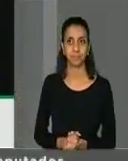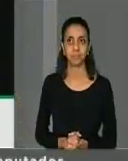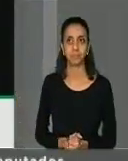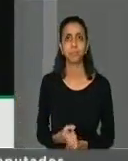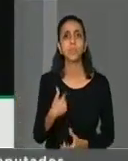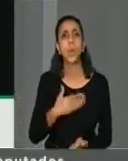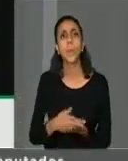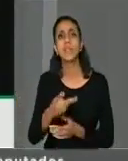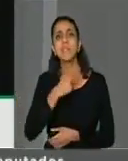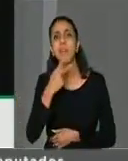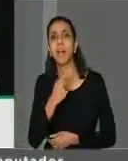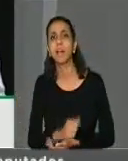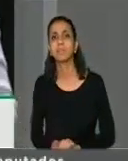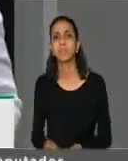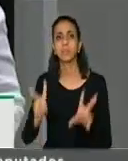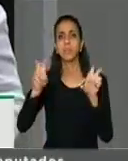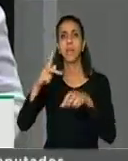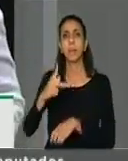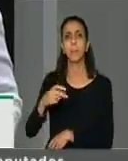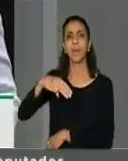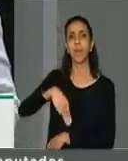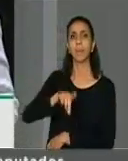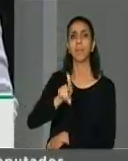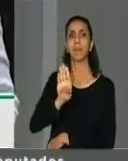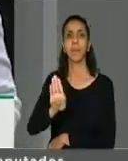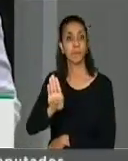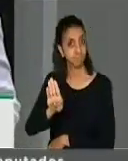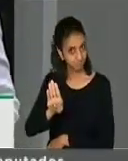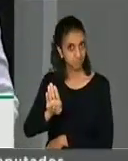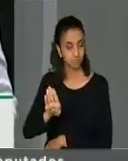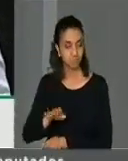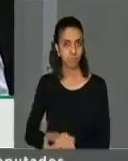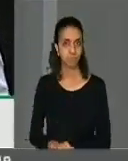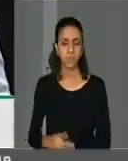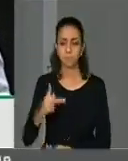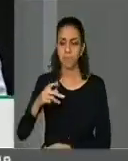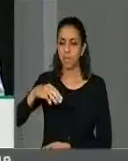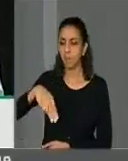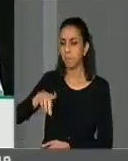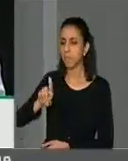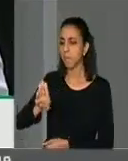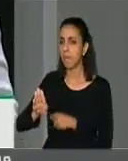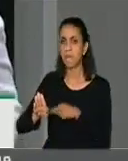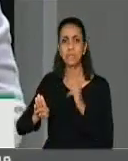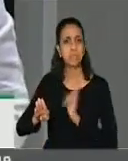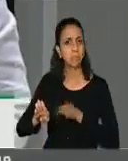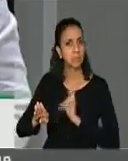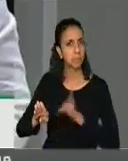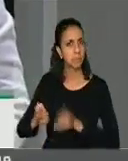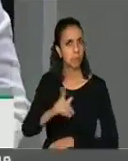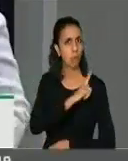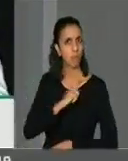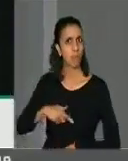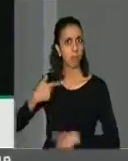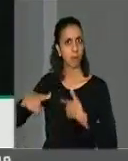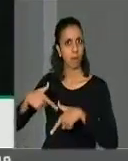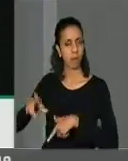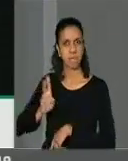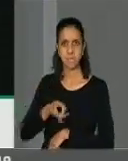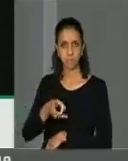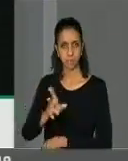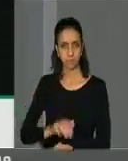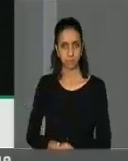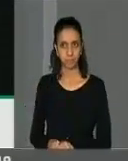a falar pelo PMDB. O PMDB sempre esteve no governo.